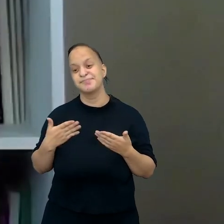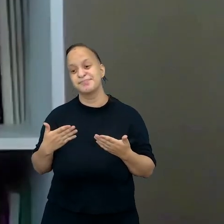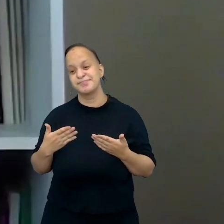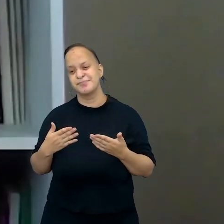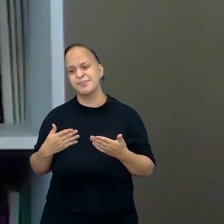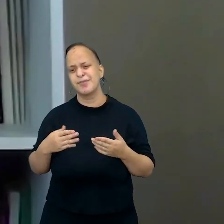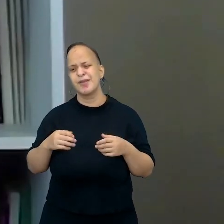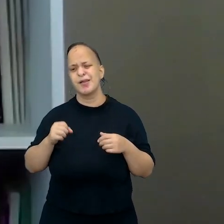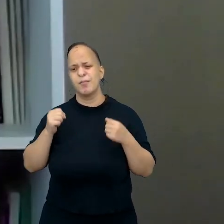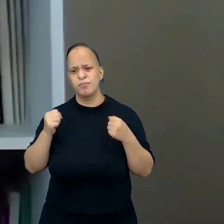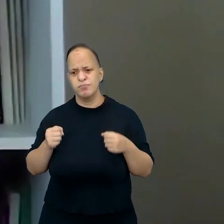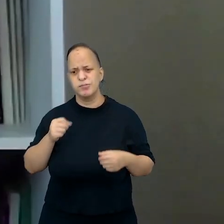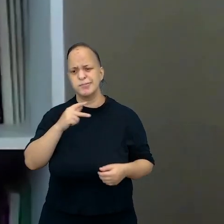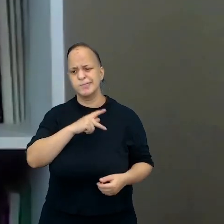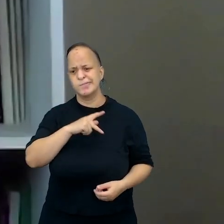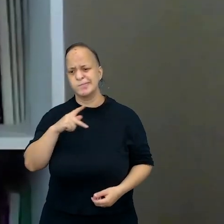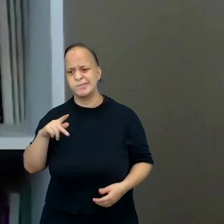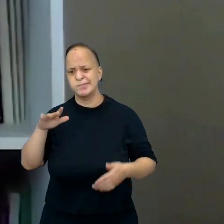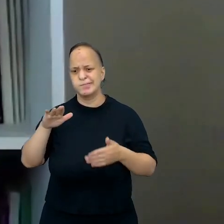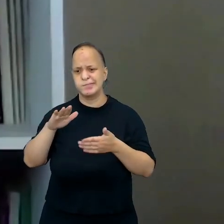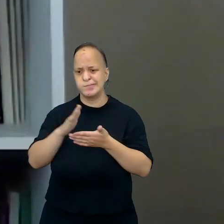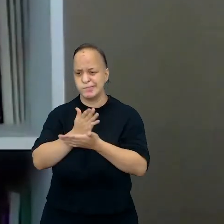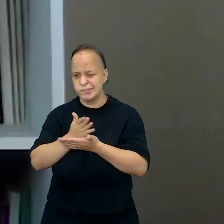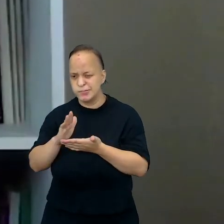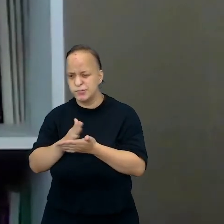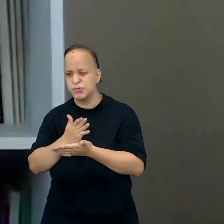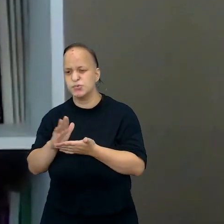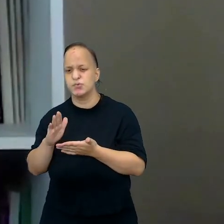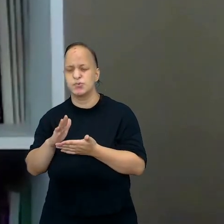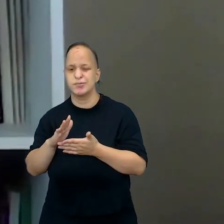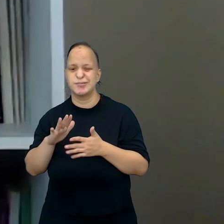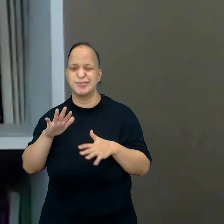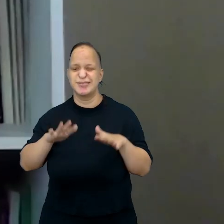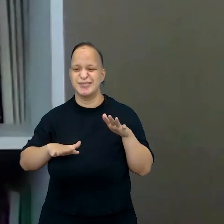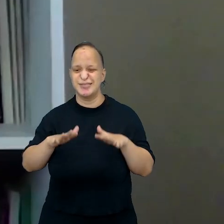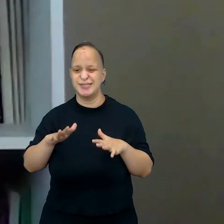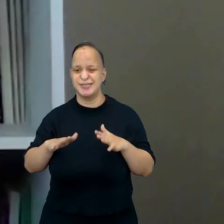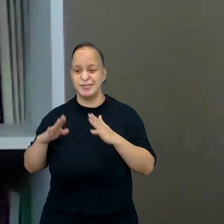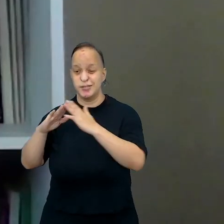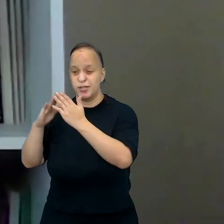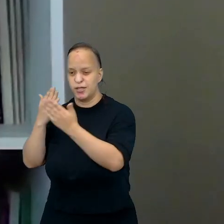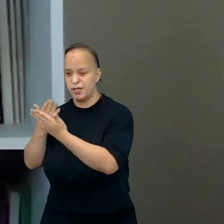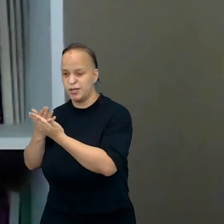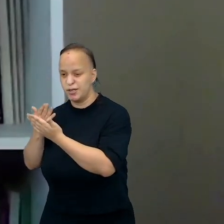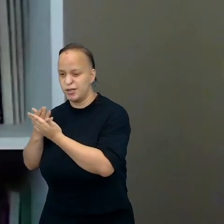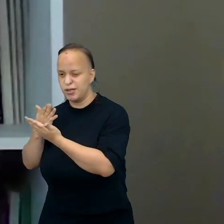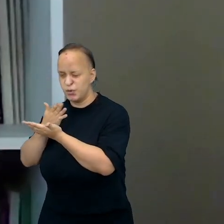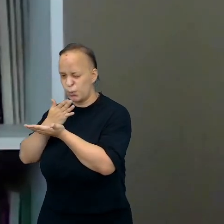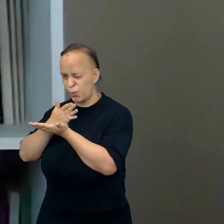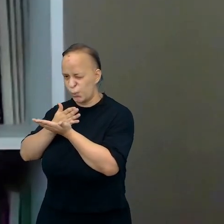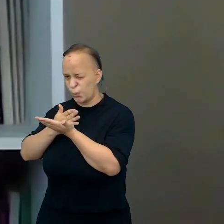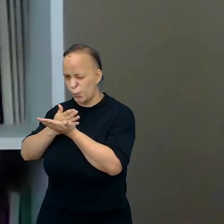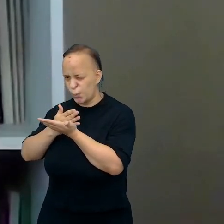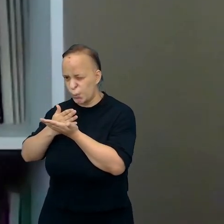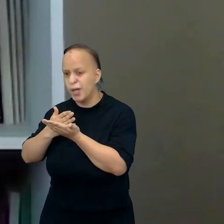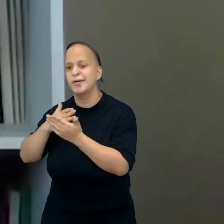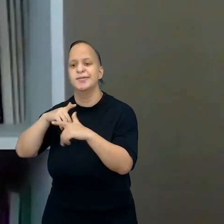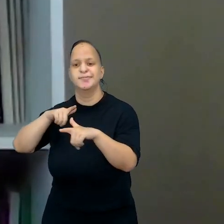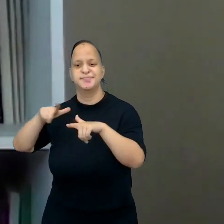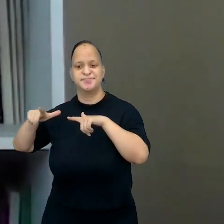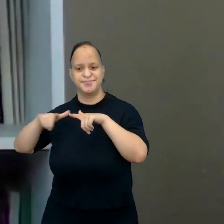pode haver muitos professores novos que estão chegando aí também nas escolas, e esses já tive